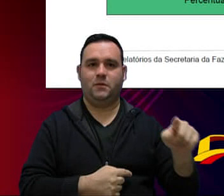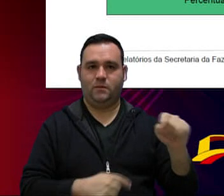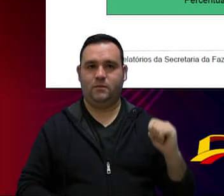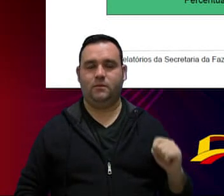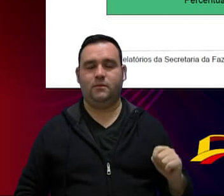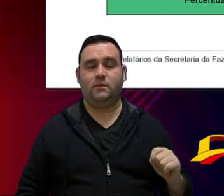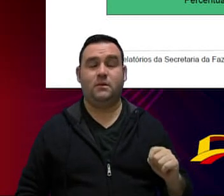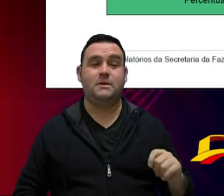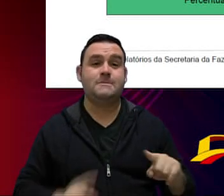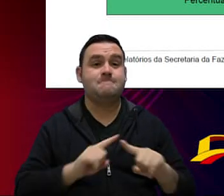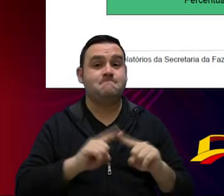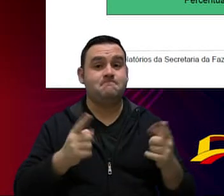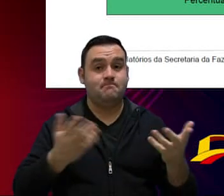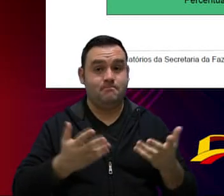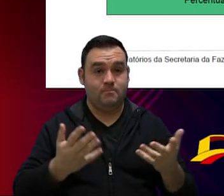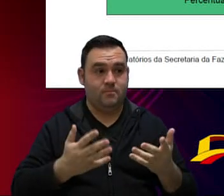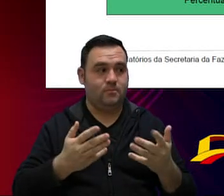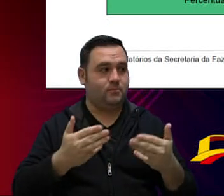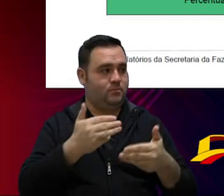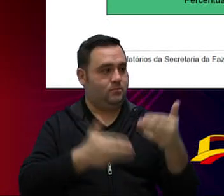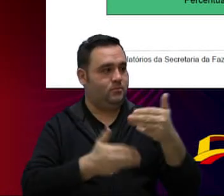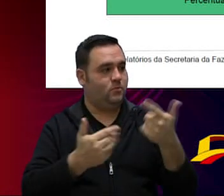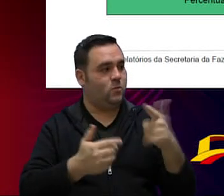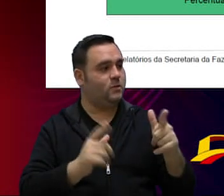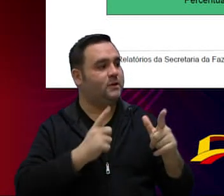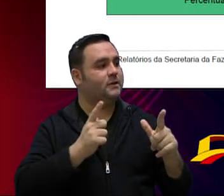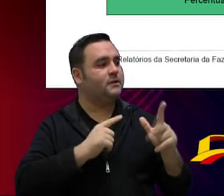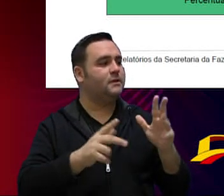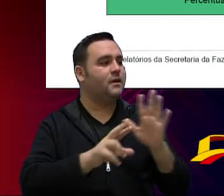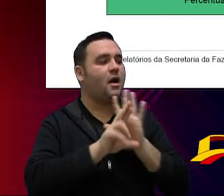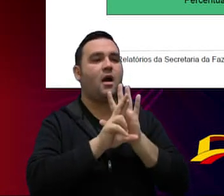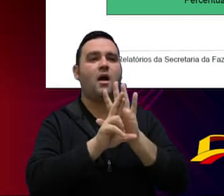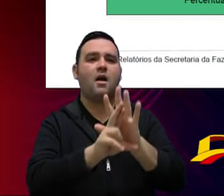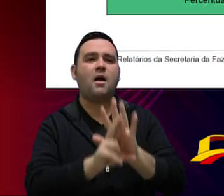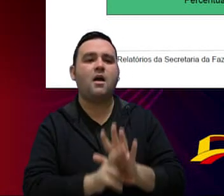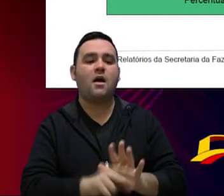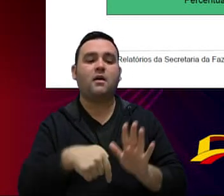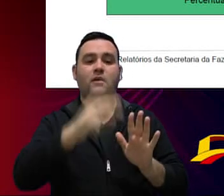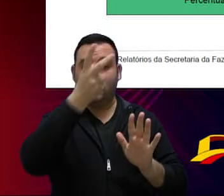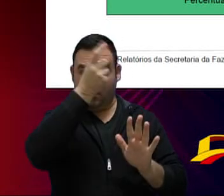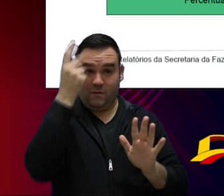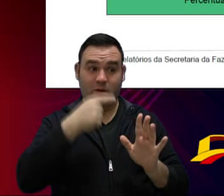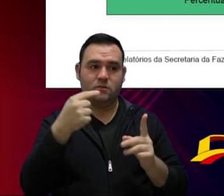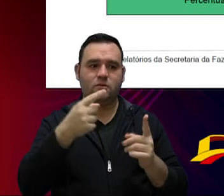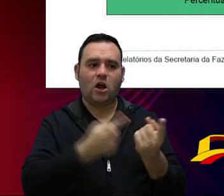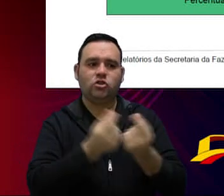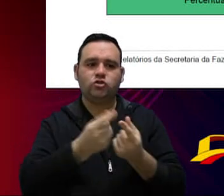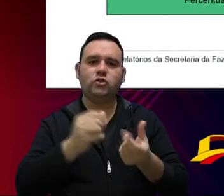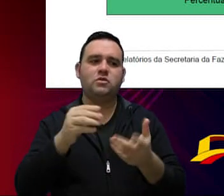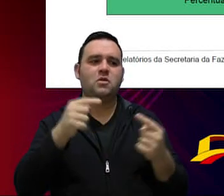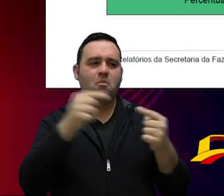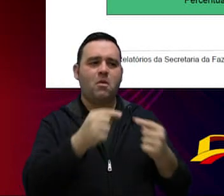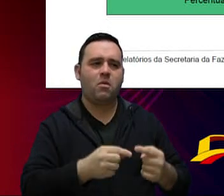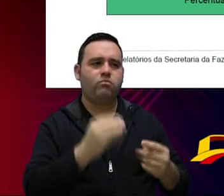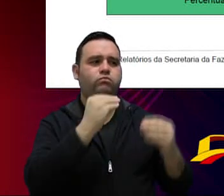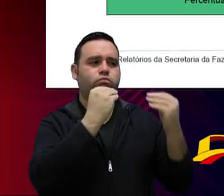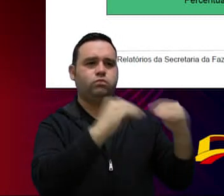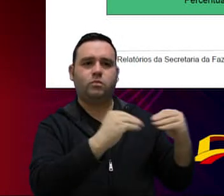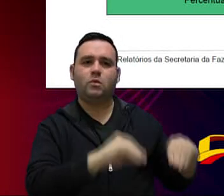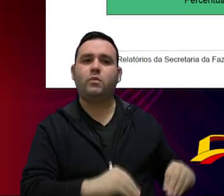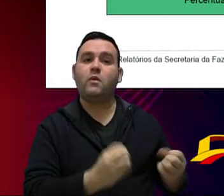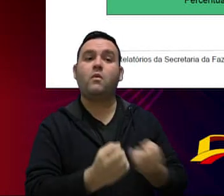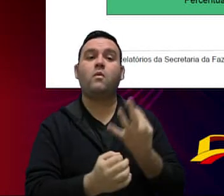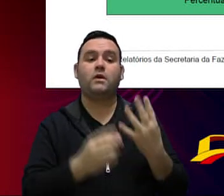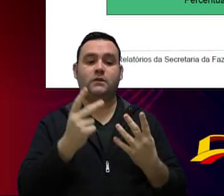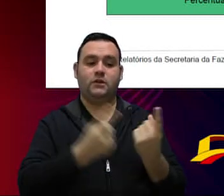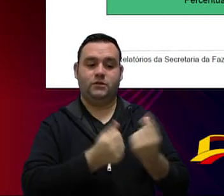e é porém né nesse segundo quadro nós temos representado quanto a prefeitura aplicou que foi